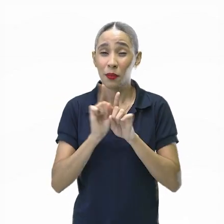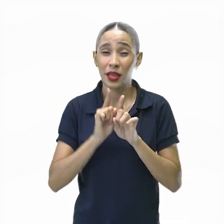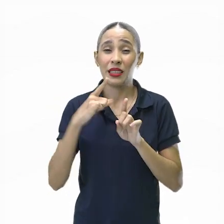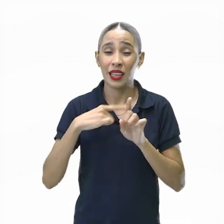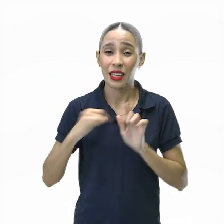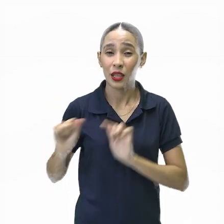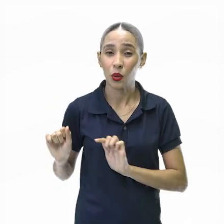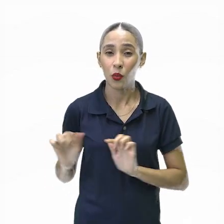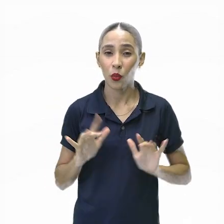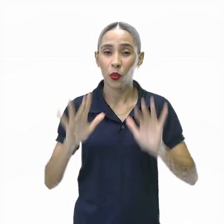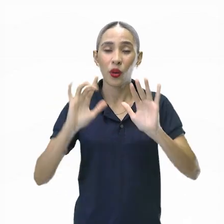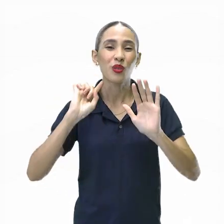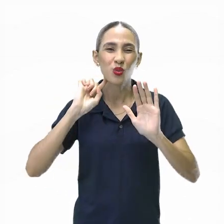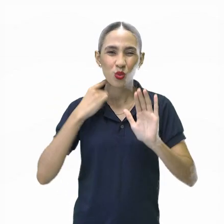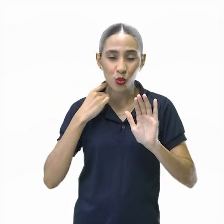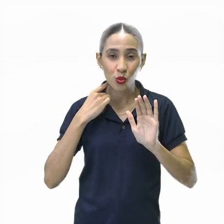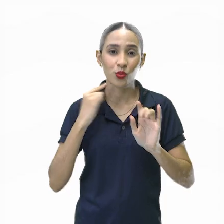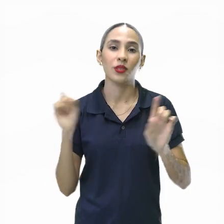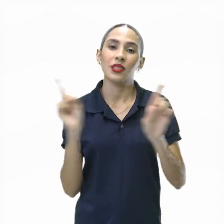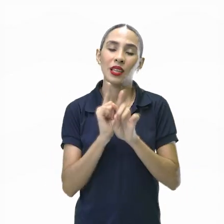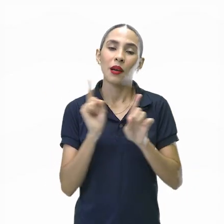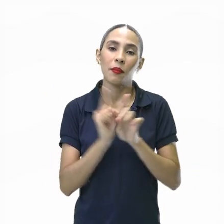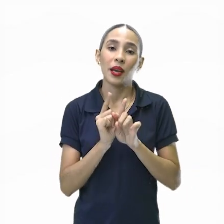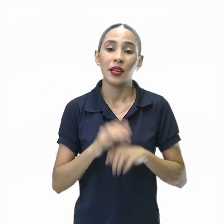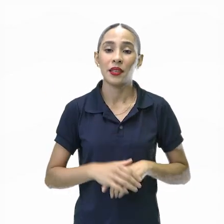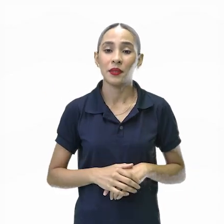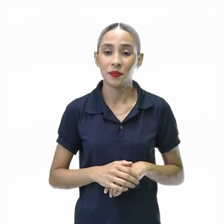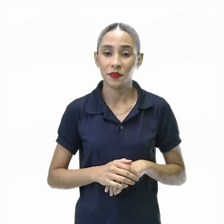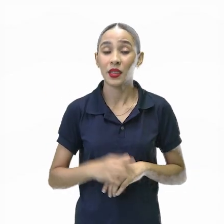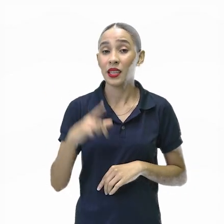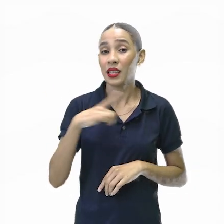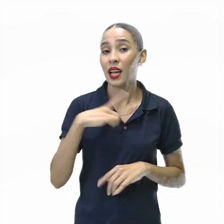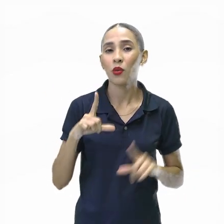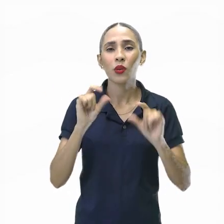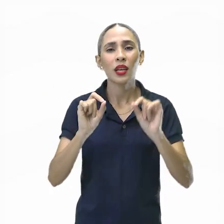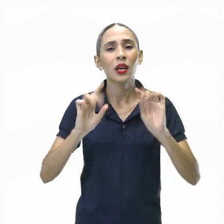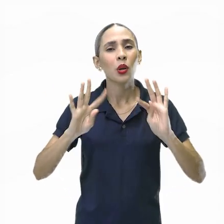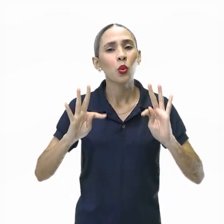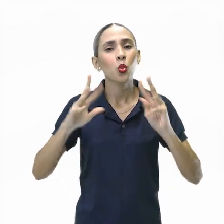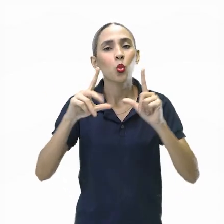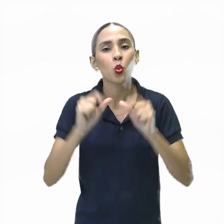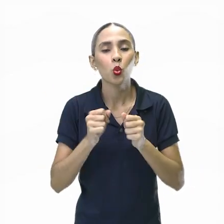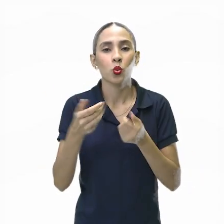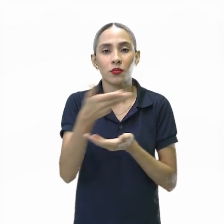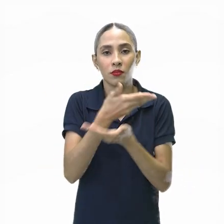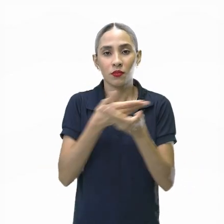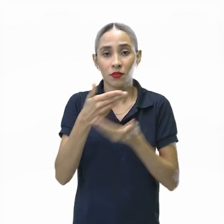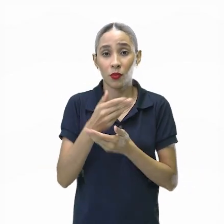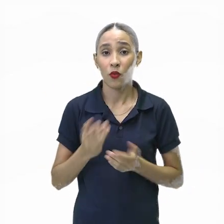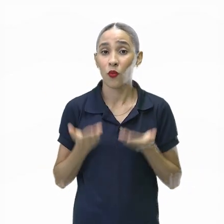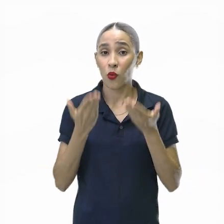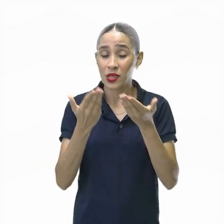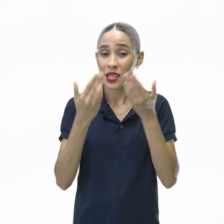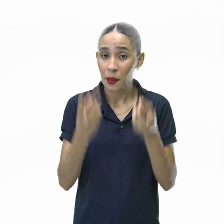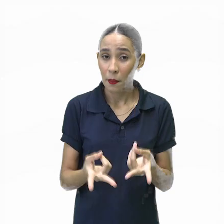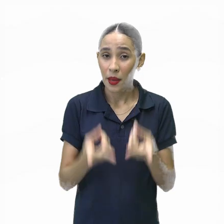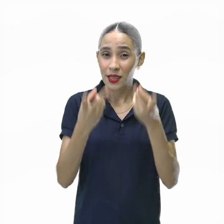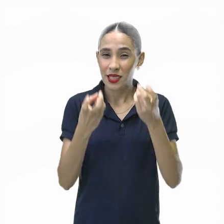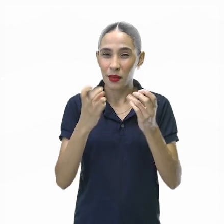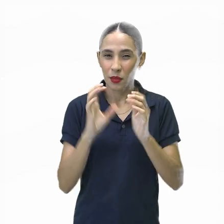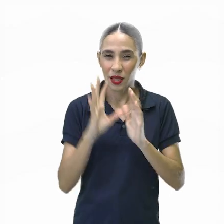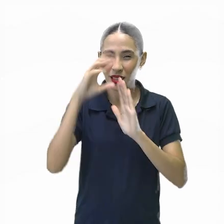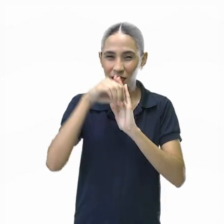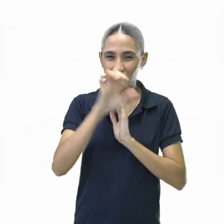temos poluição e, claro, que eu trago para você o quê? Temos tudo isso envolvido para que você